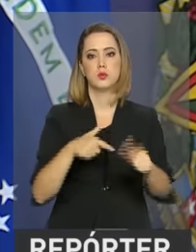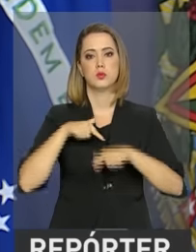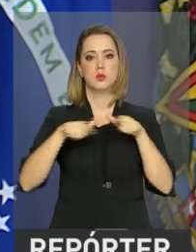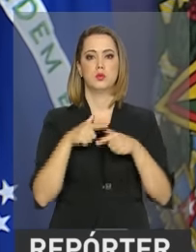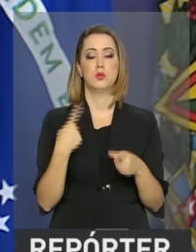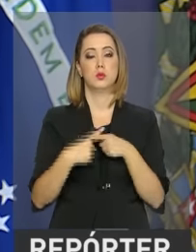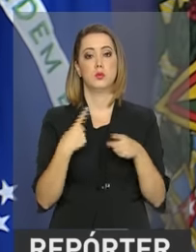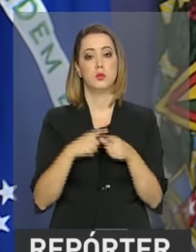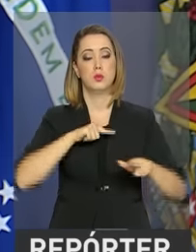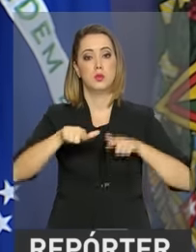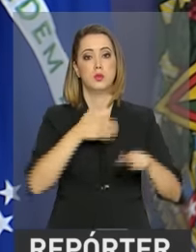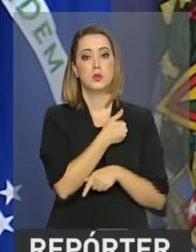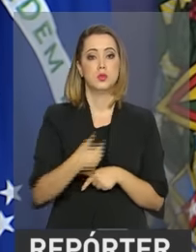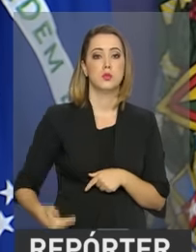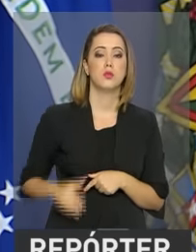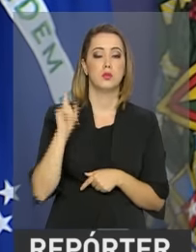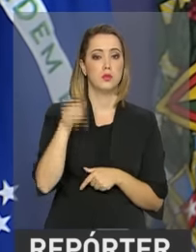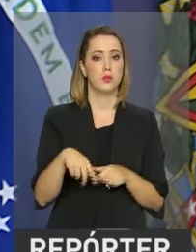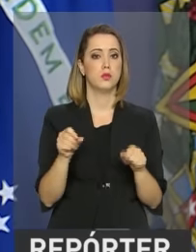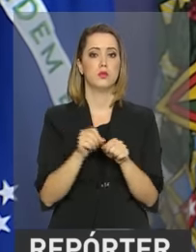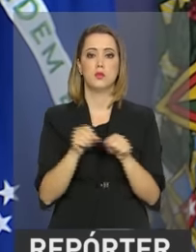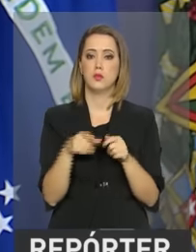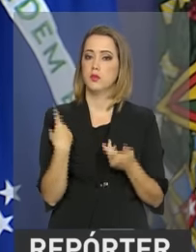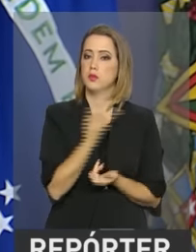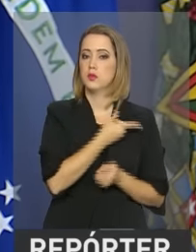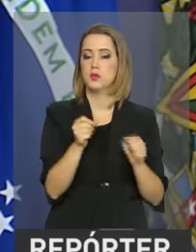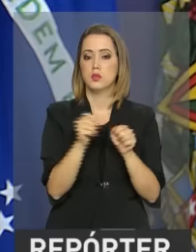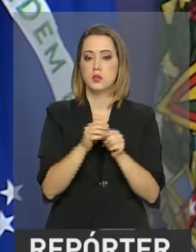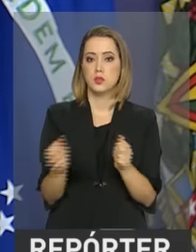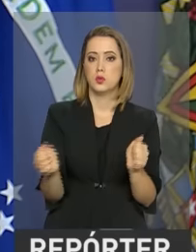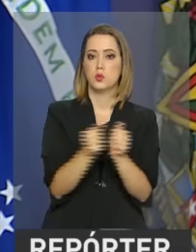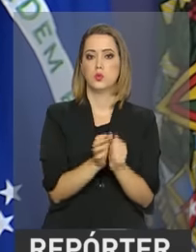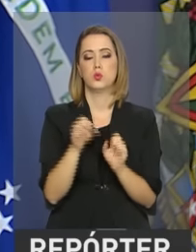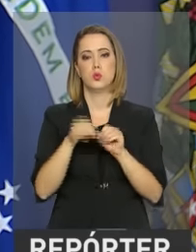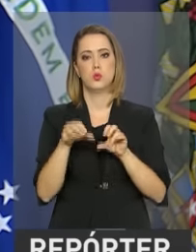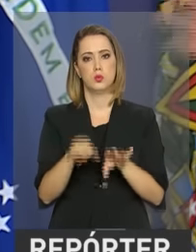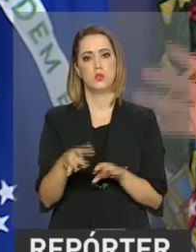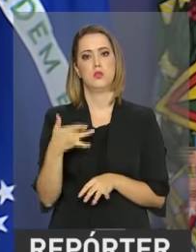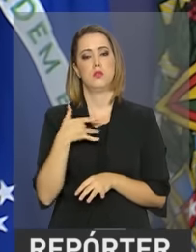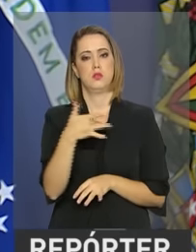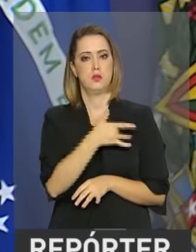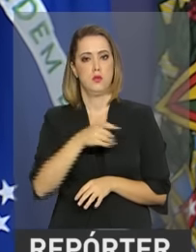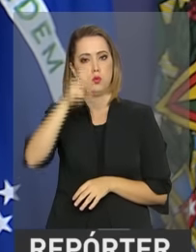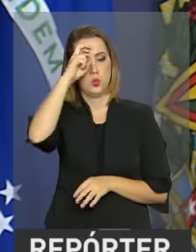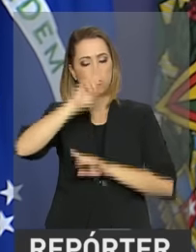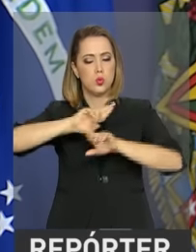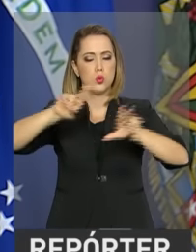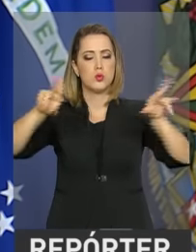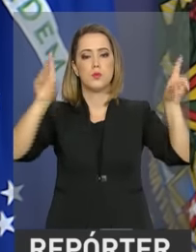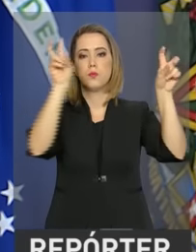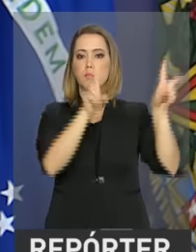tarefa no governo é fazer precisamente o que estamos fazendo aqui ao lado da educação saúde cultura e Outros tantos temas